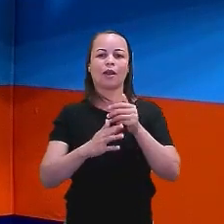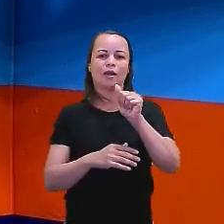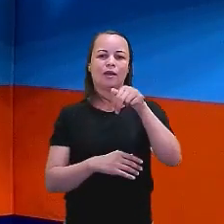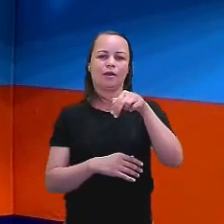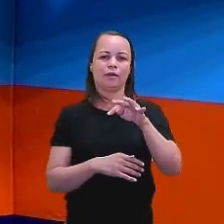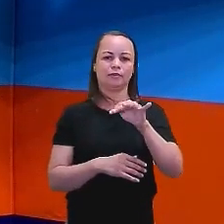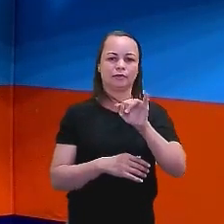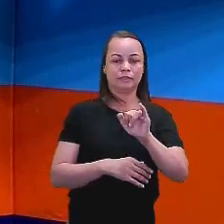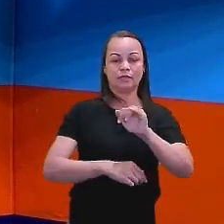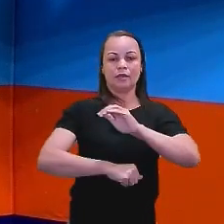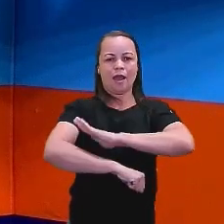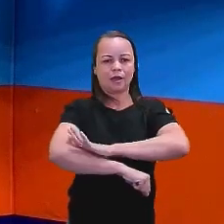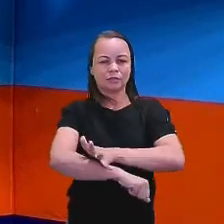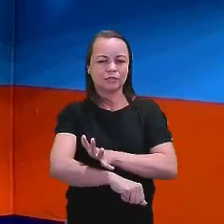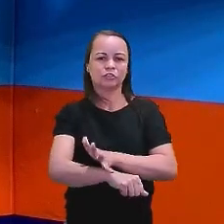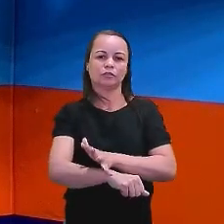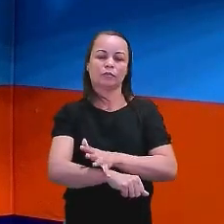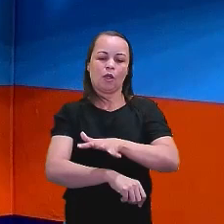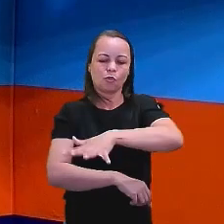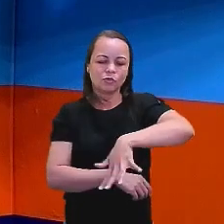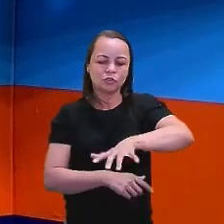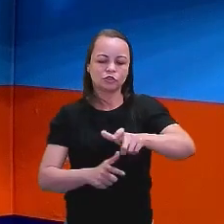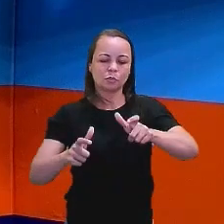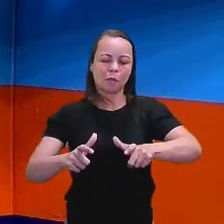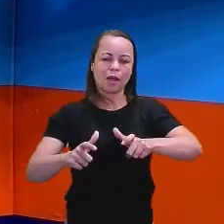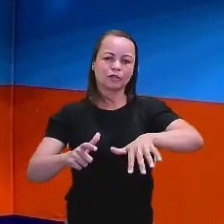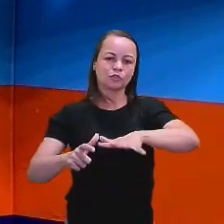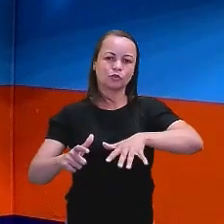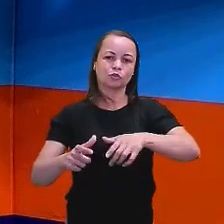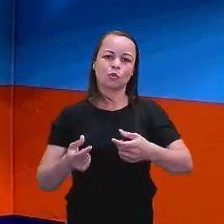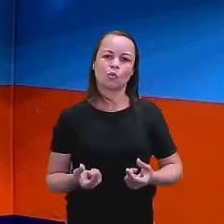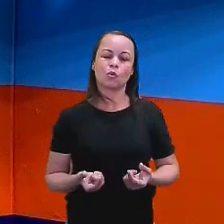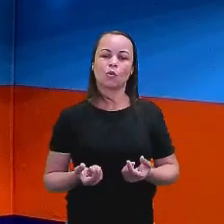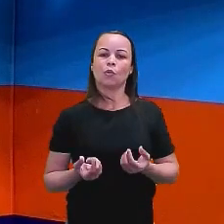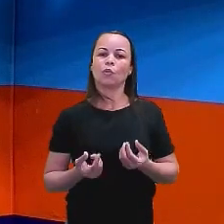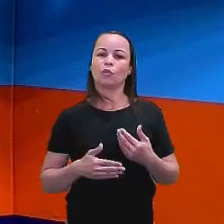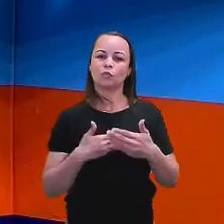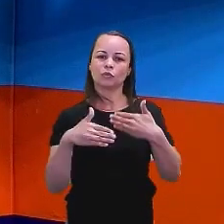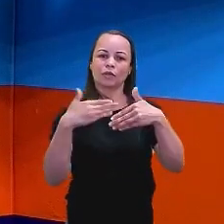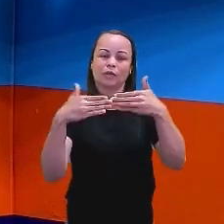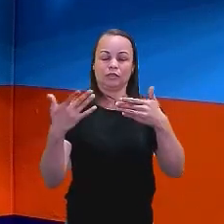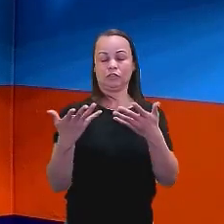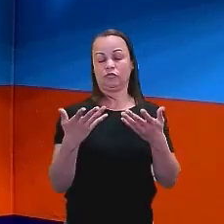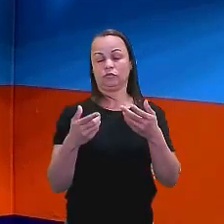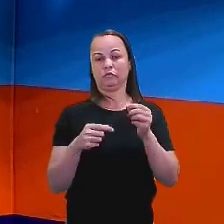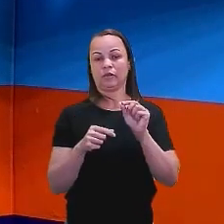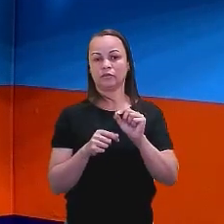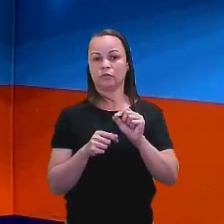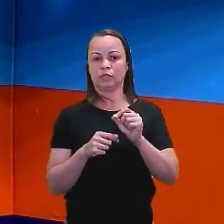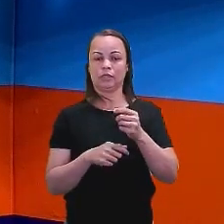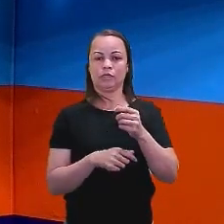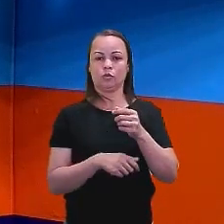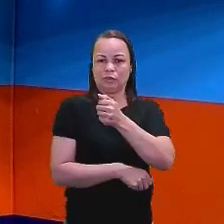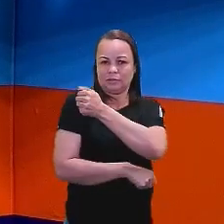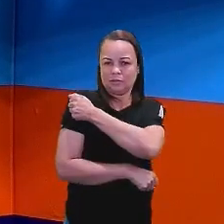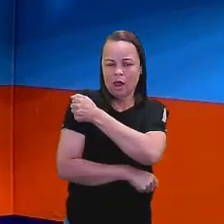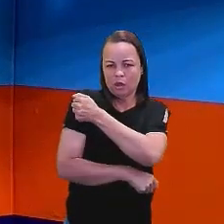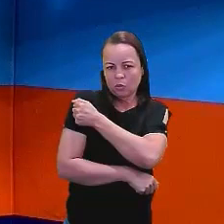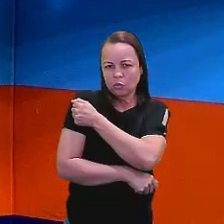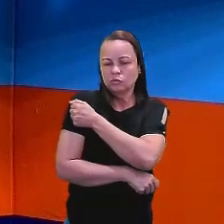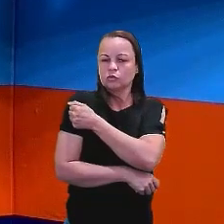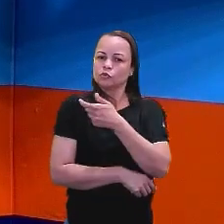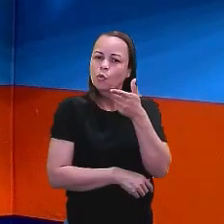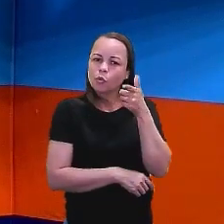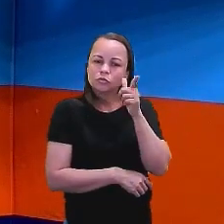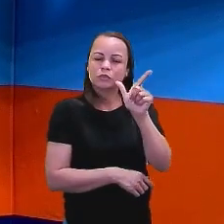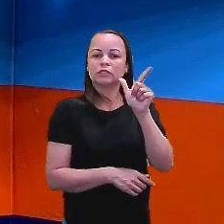espaço educativo que façam com que os seus educandos consigam ou